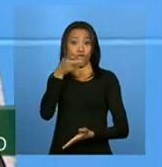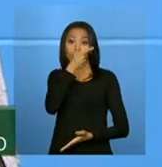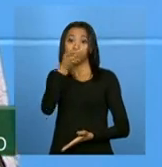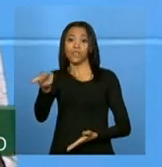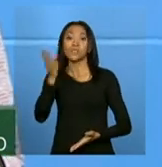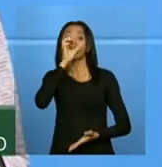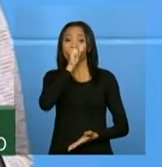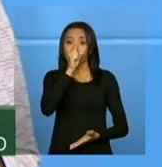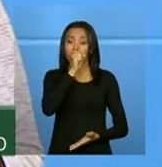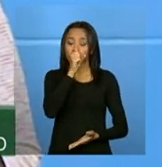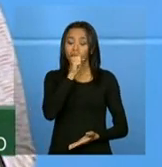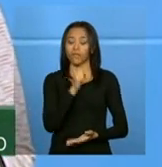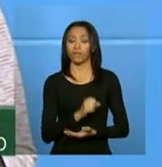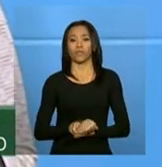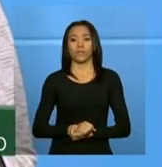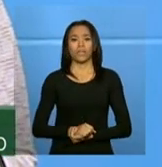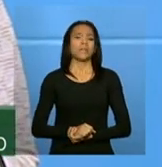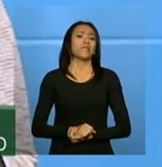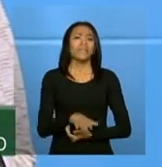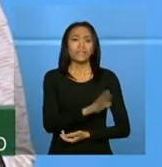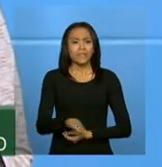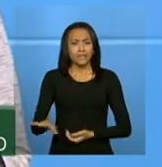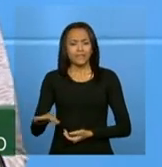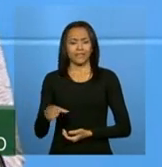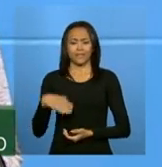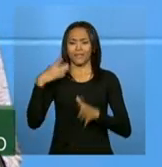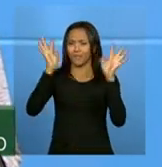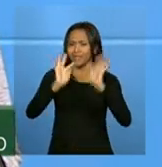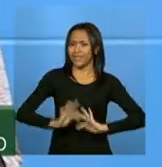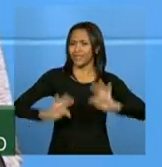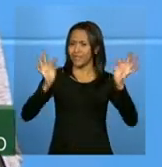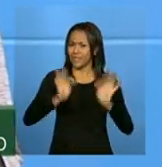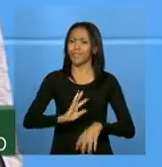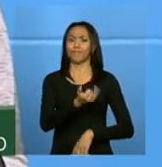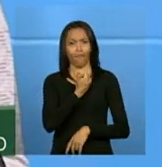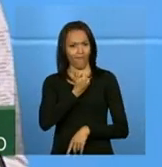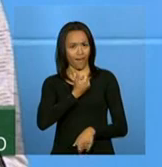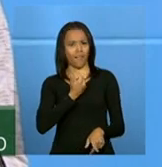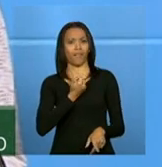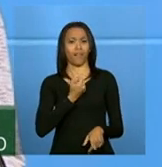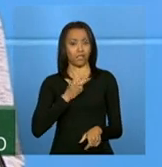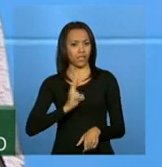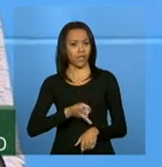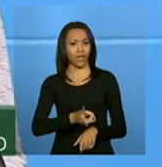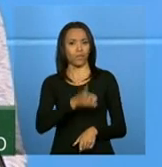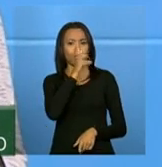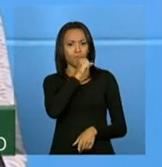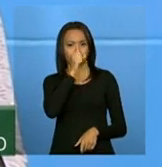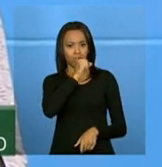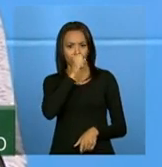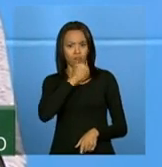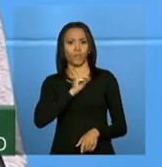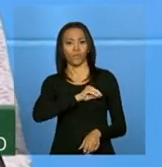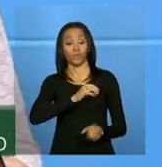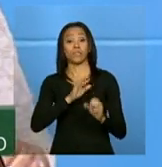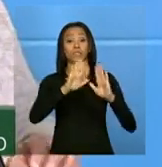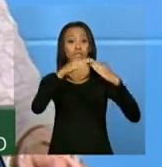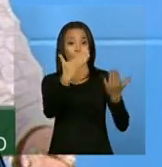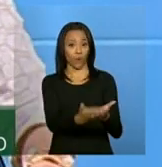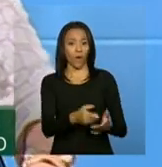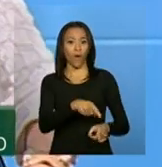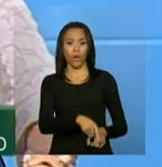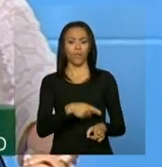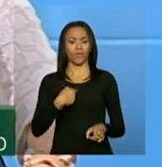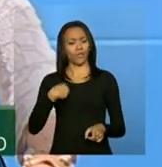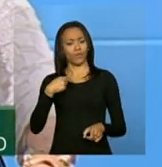os alunos. E eles estavam muito felizes e me garantiram isso, mesmo no final de semana na escola. Ou seja, foi nesse momento em que eu não